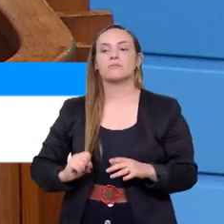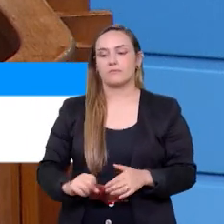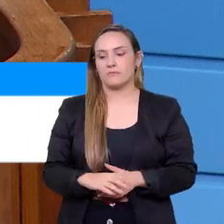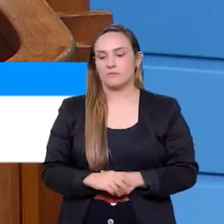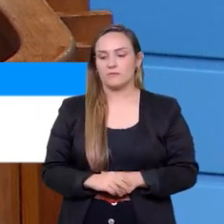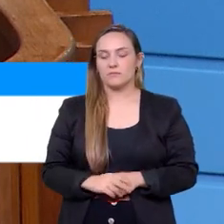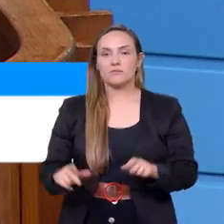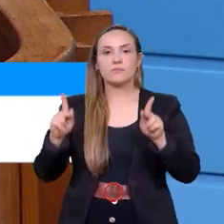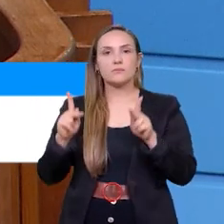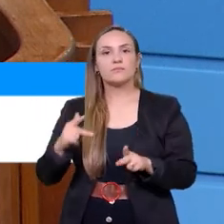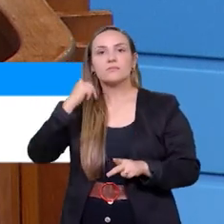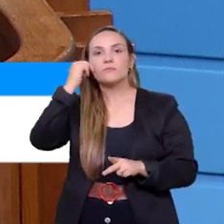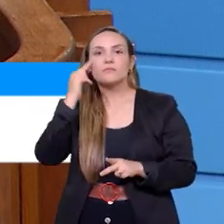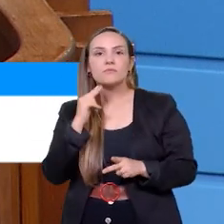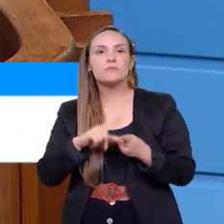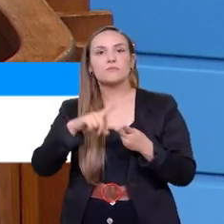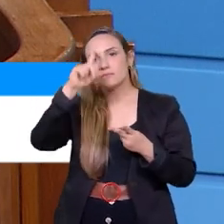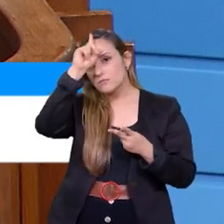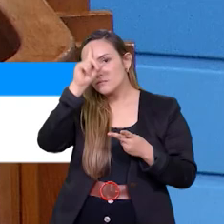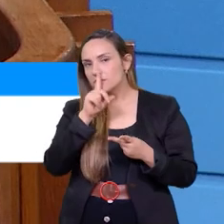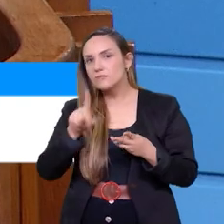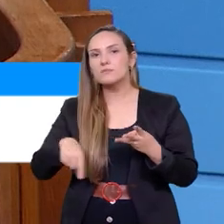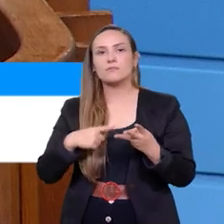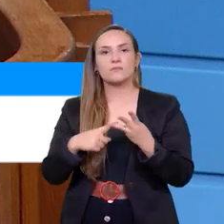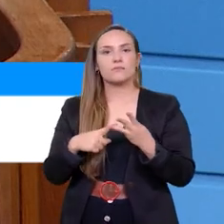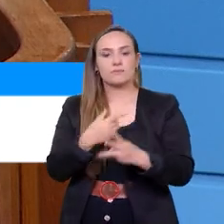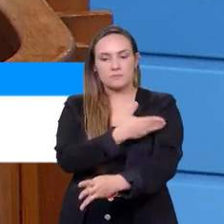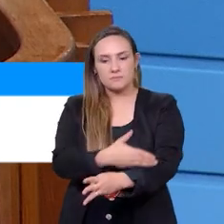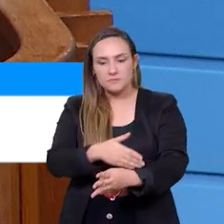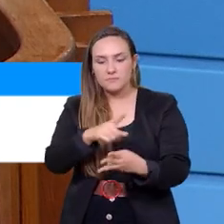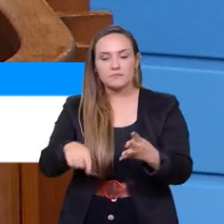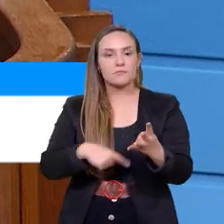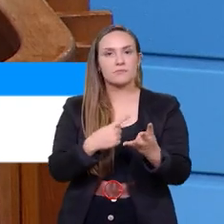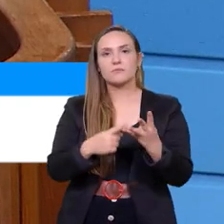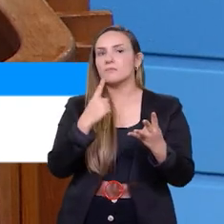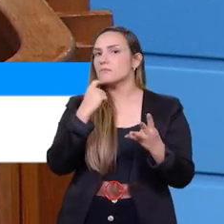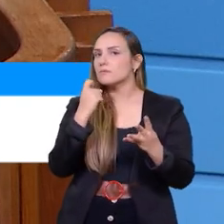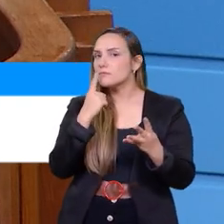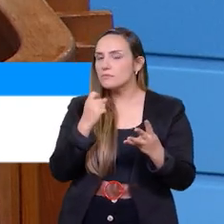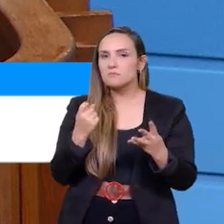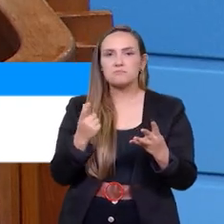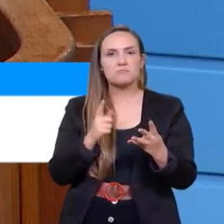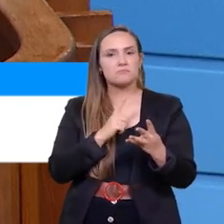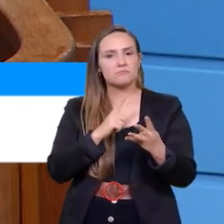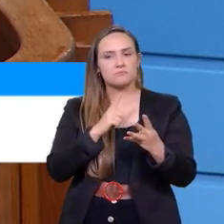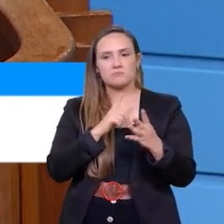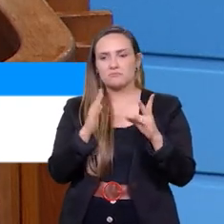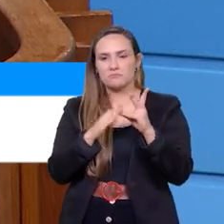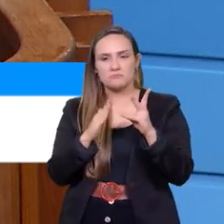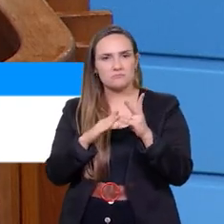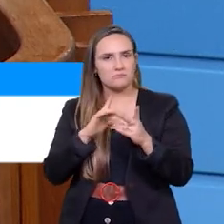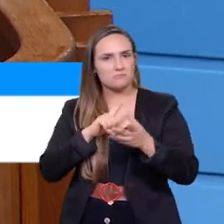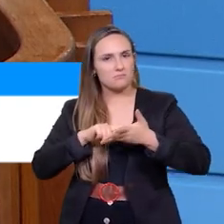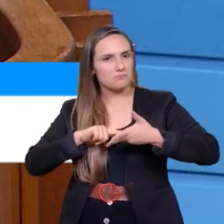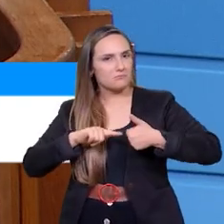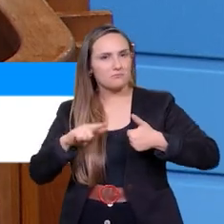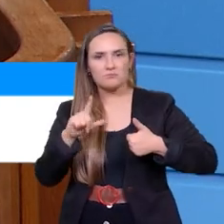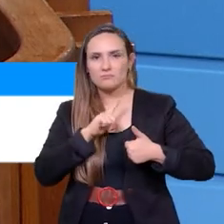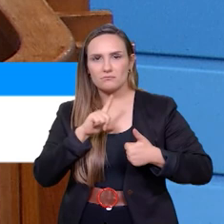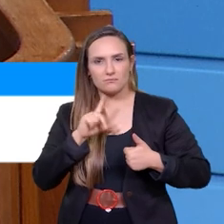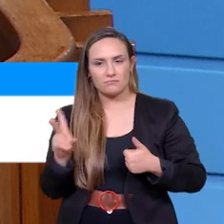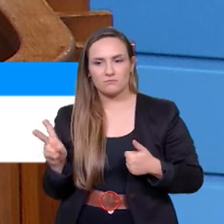é o povo negro o povo Amarelo povo Branco povo vermelho indígena